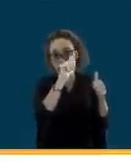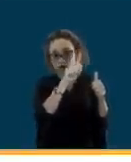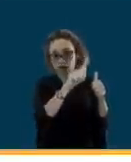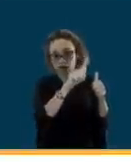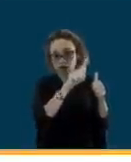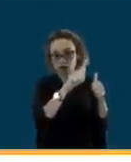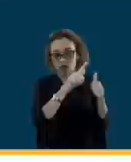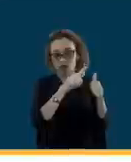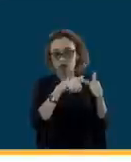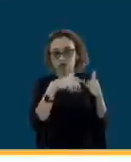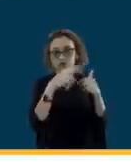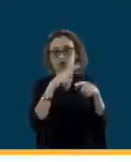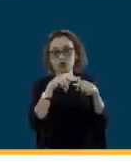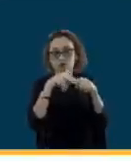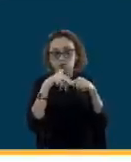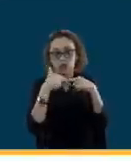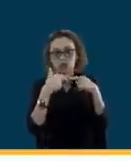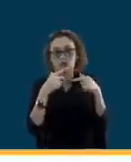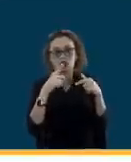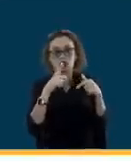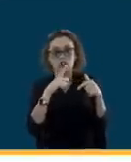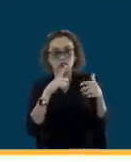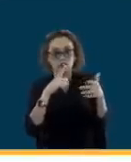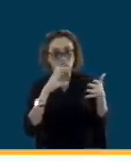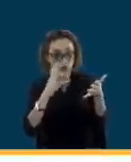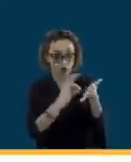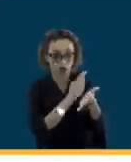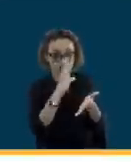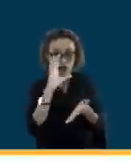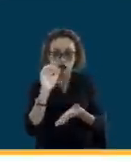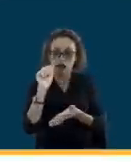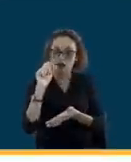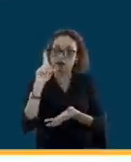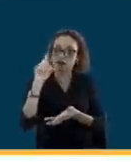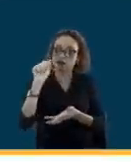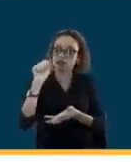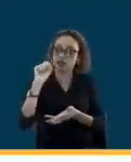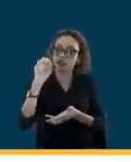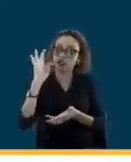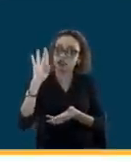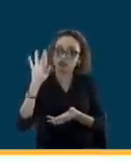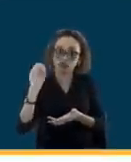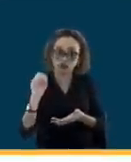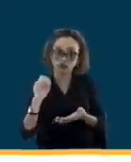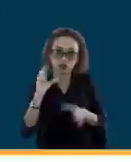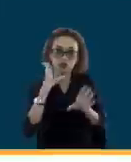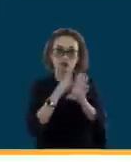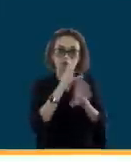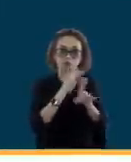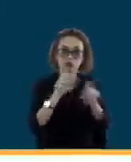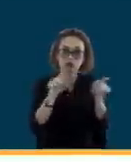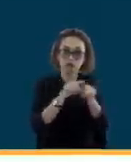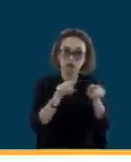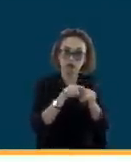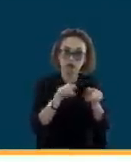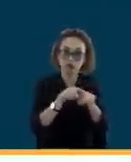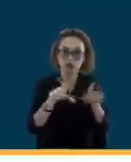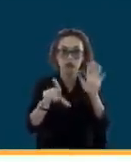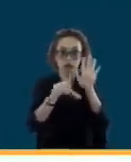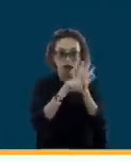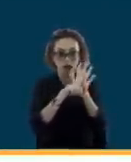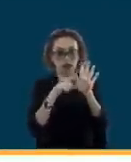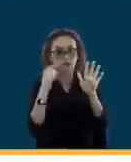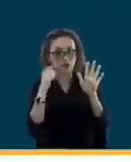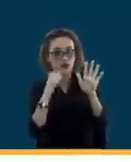muito aos cadastros e aos conceitos. A lei, ela dá maleabilidade para aplicação